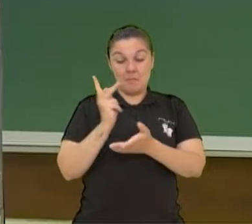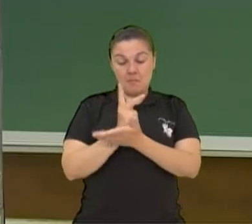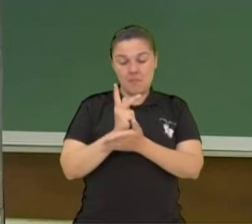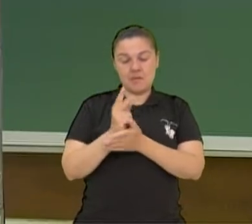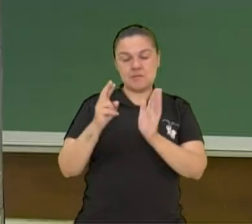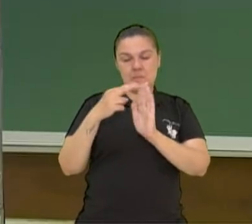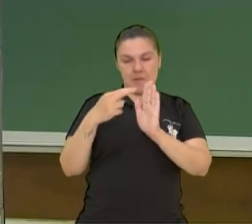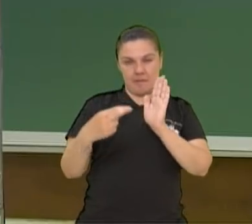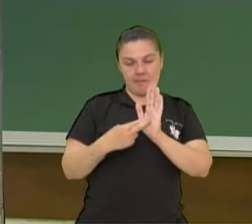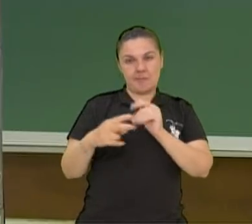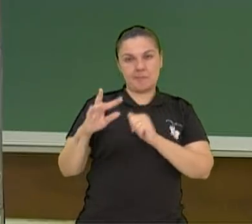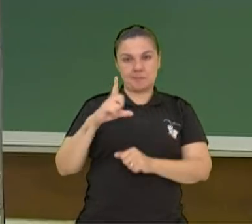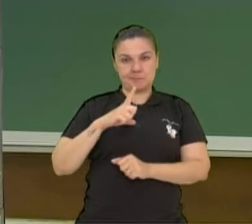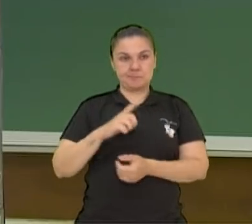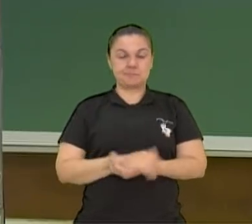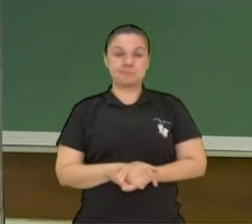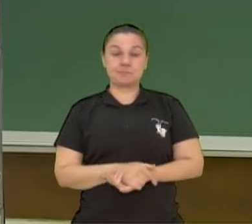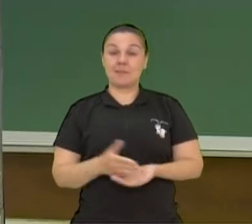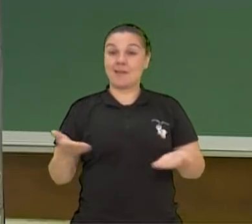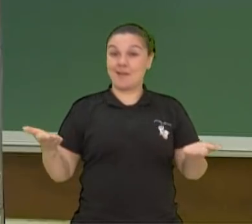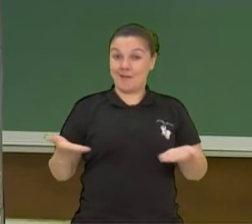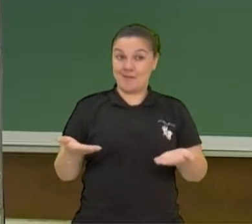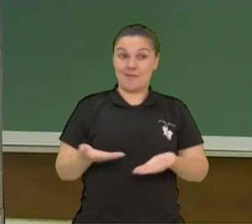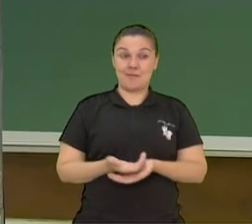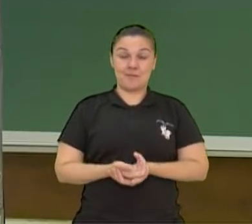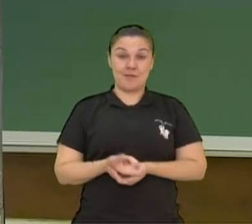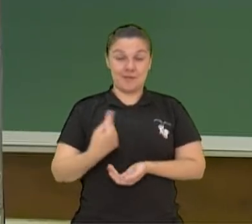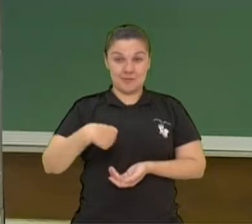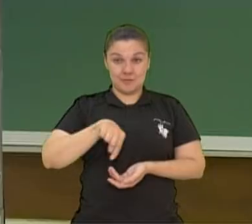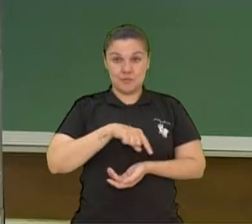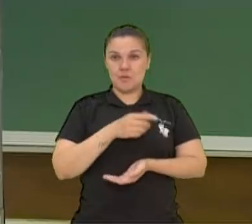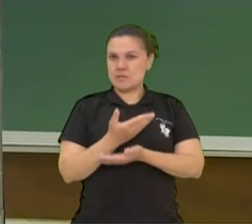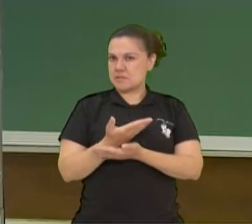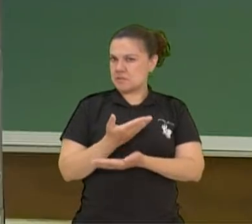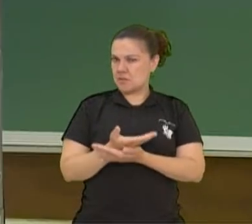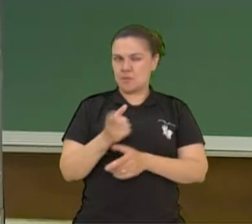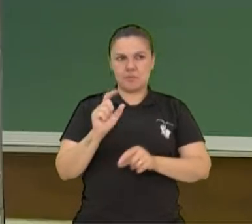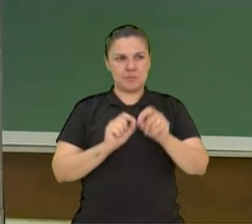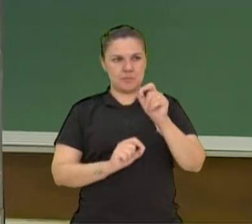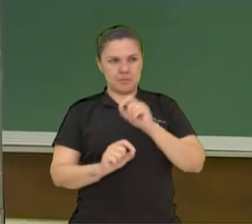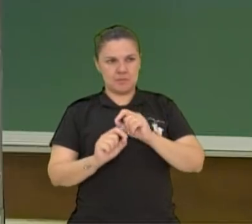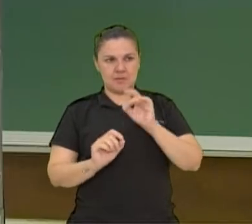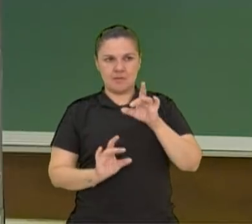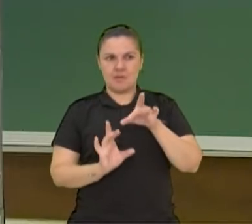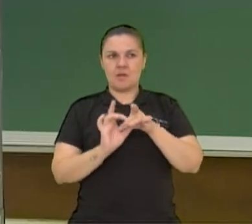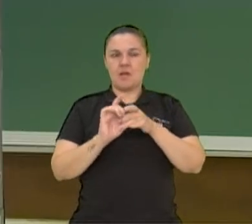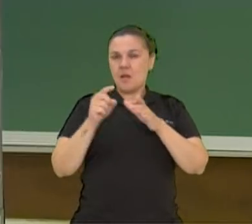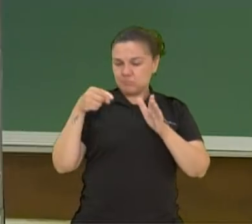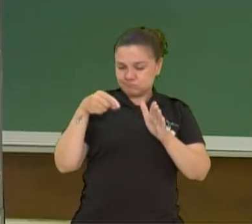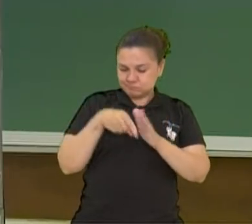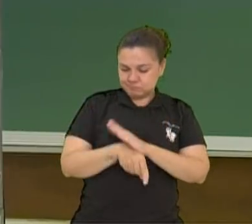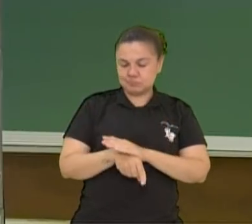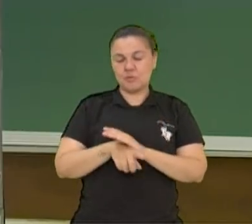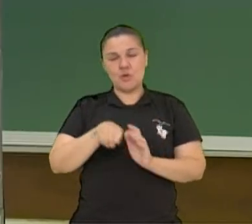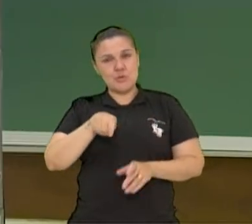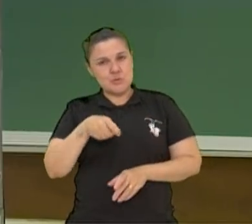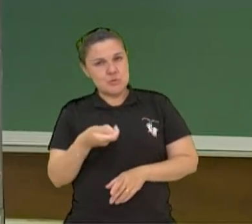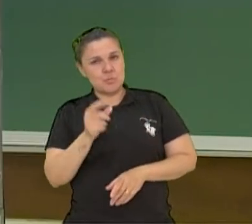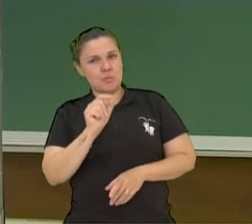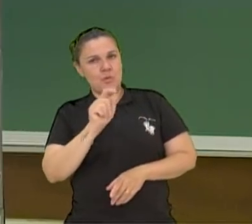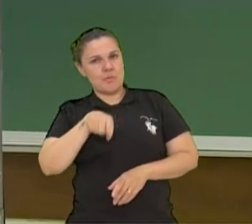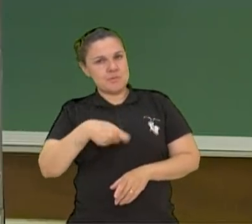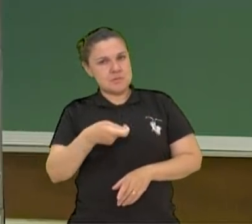ter. Ok? Então, a nossa aula de hoje consistiu em aprofundar a questão aí do uso do